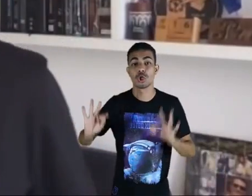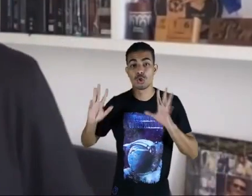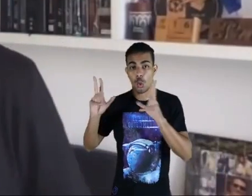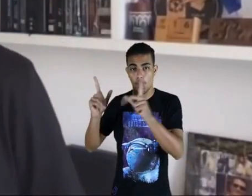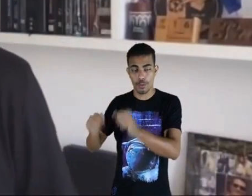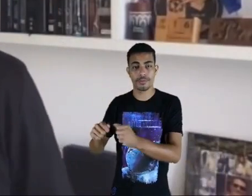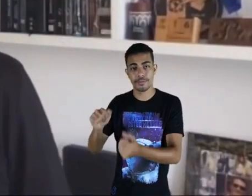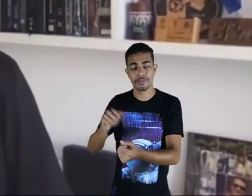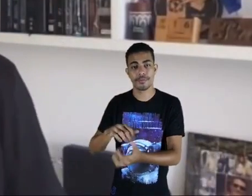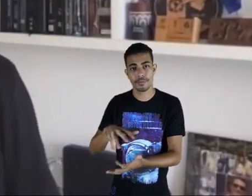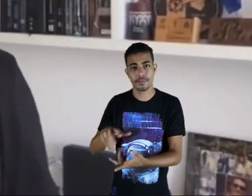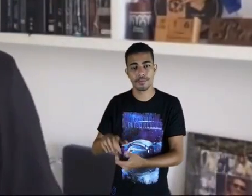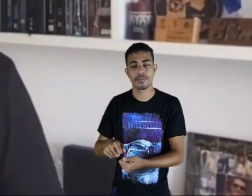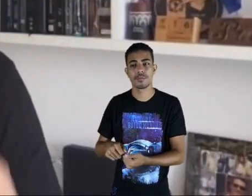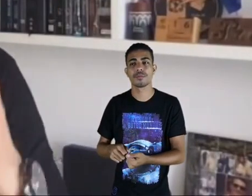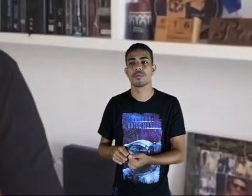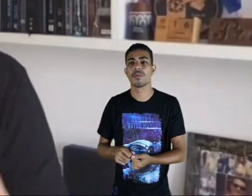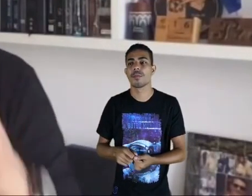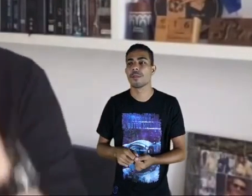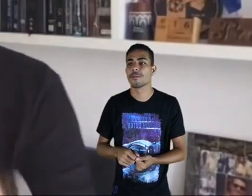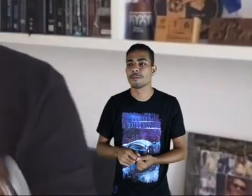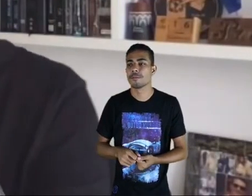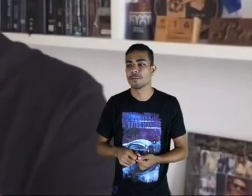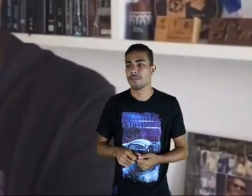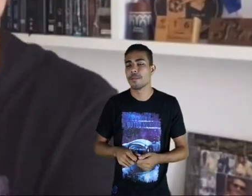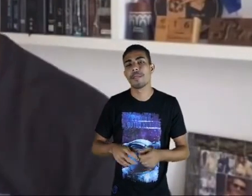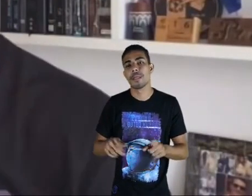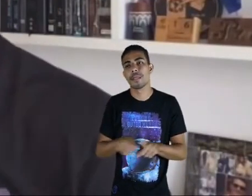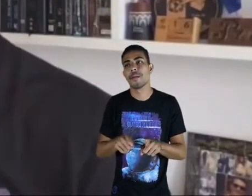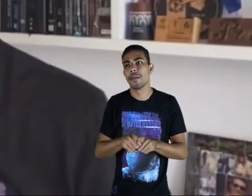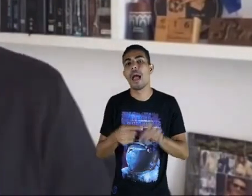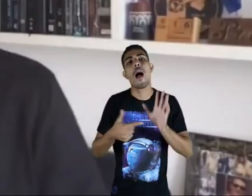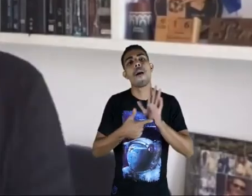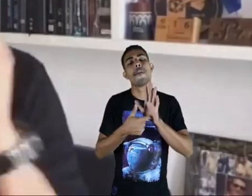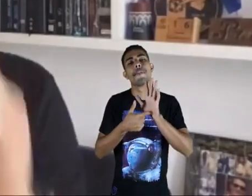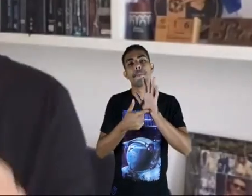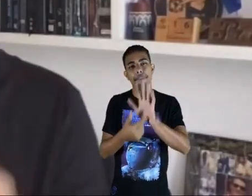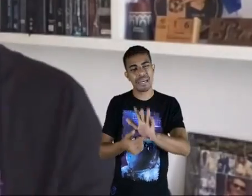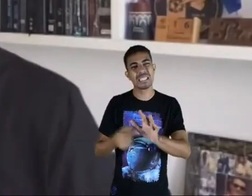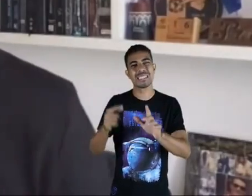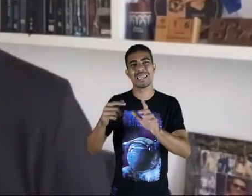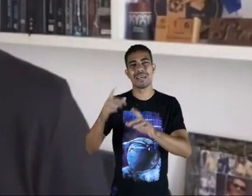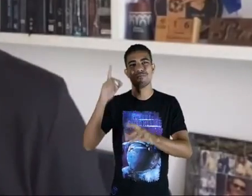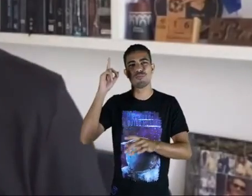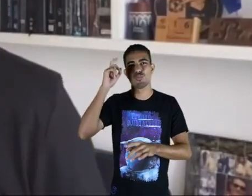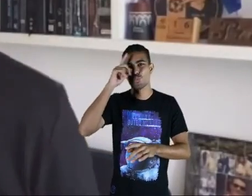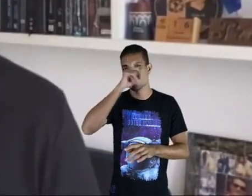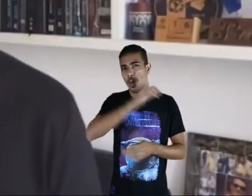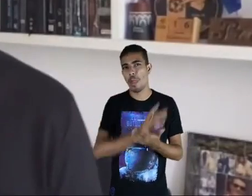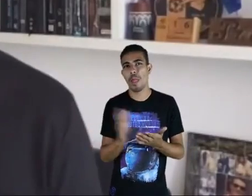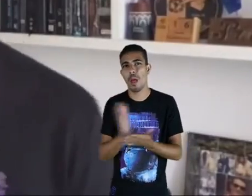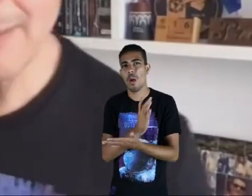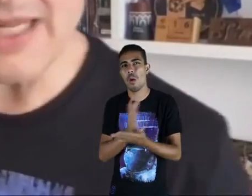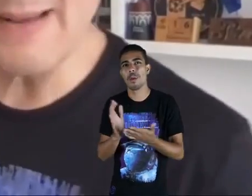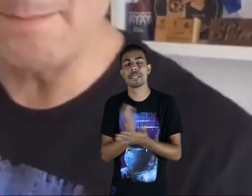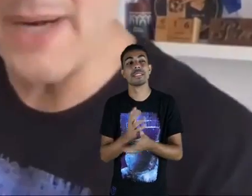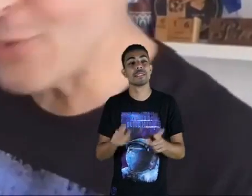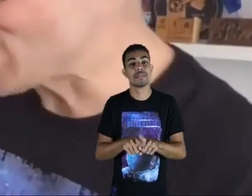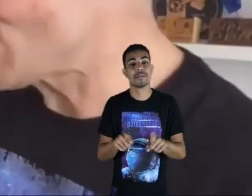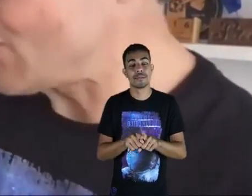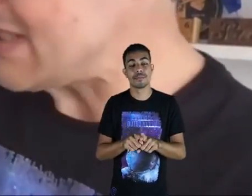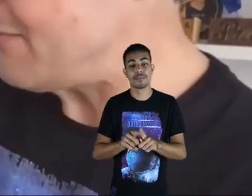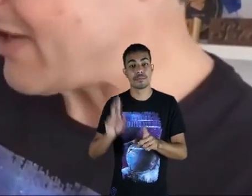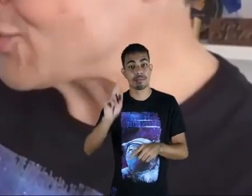mundo, e apresenta algumas dificuldades. Mas antes disso, eu quero convidá-los a